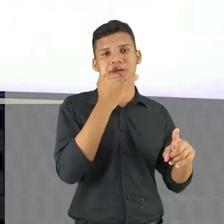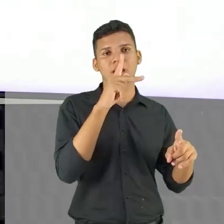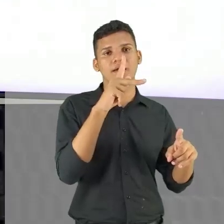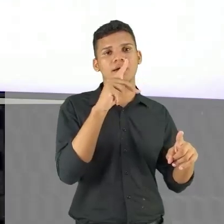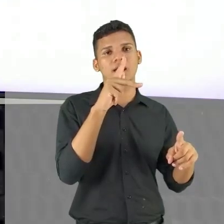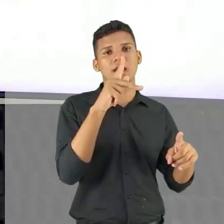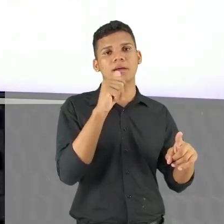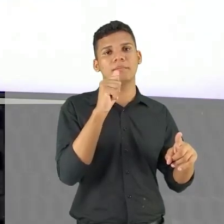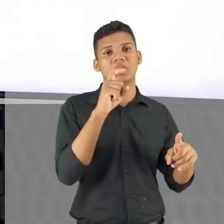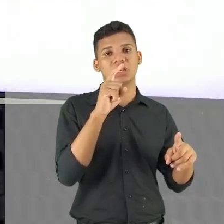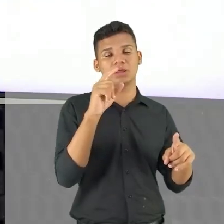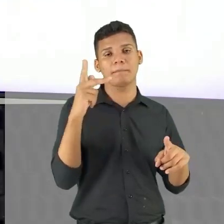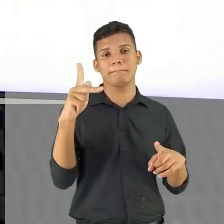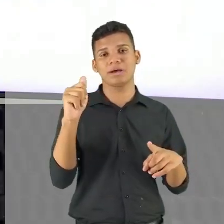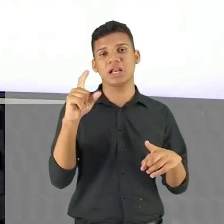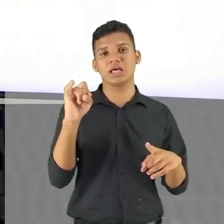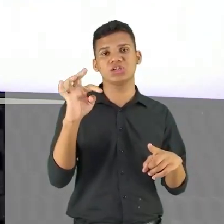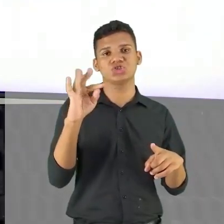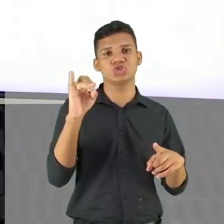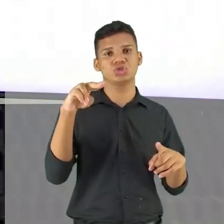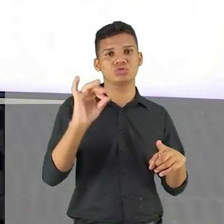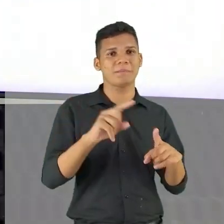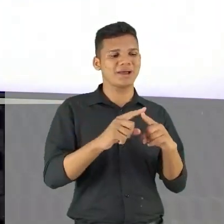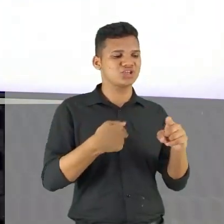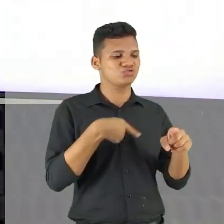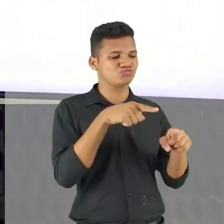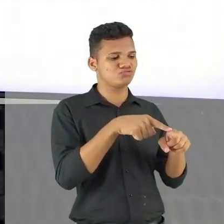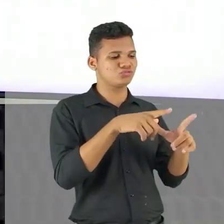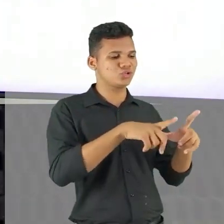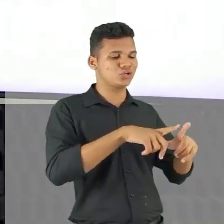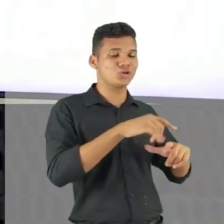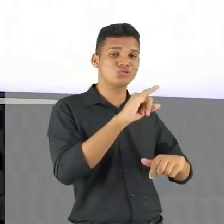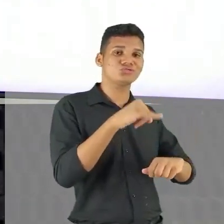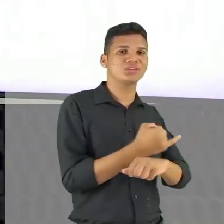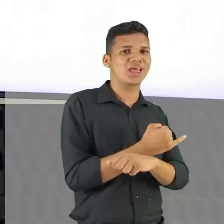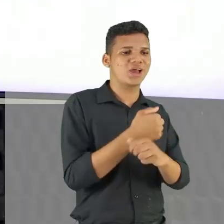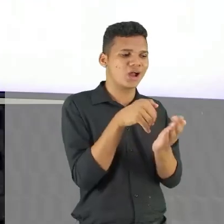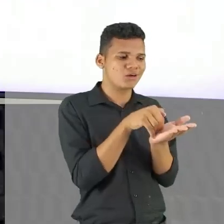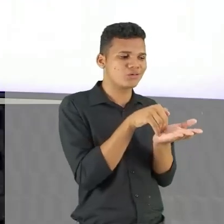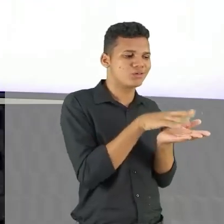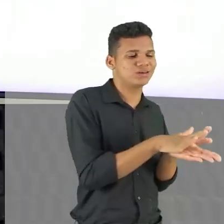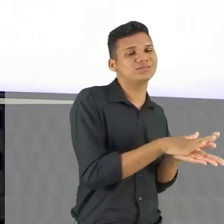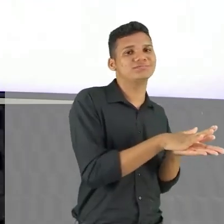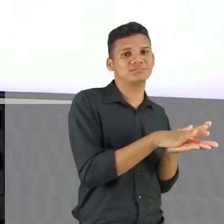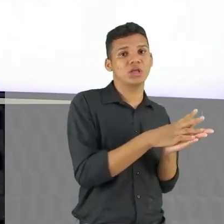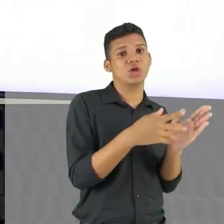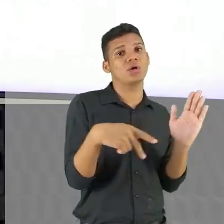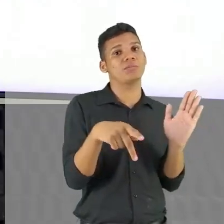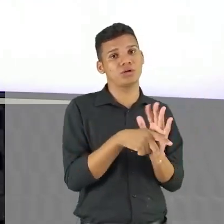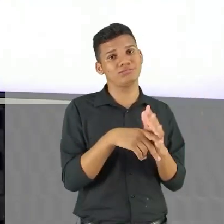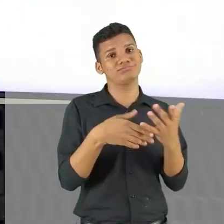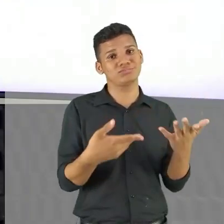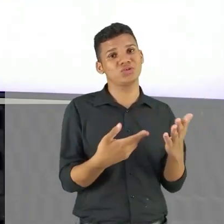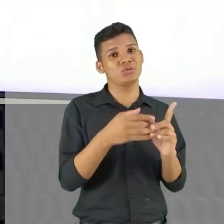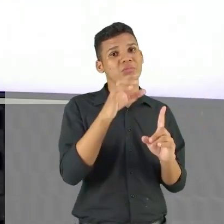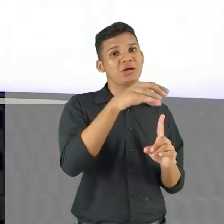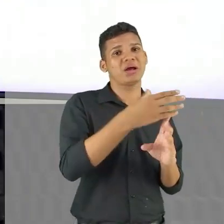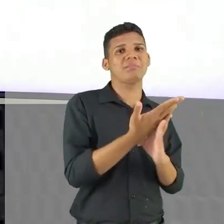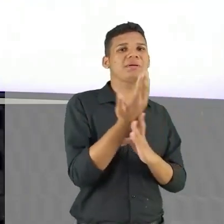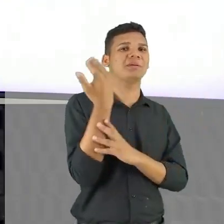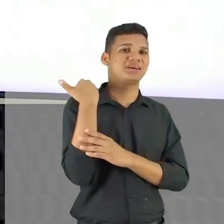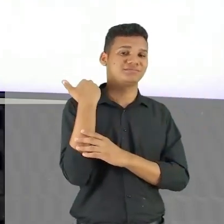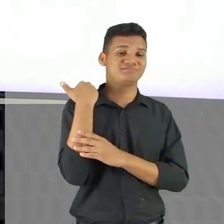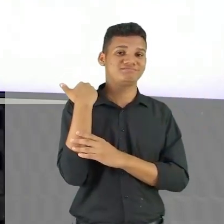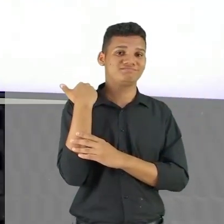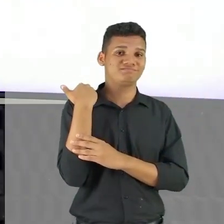historicamente os judeus tenham sido expulsos pelos processos imperialistas, como da própria Inglaterra, tempos atrás.